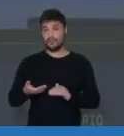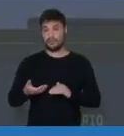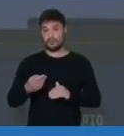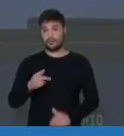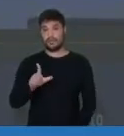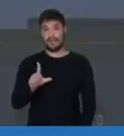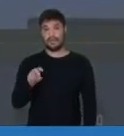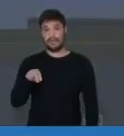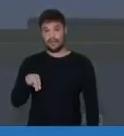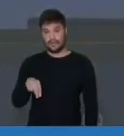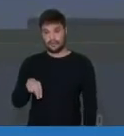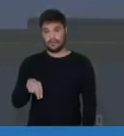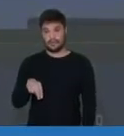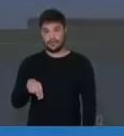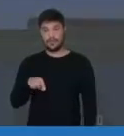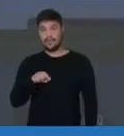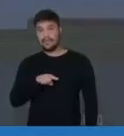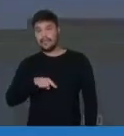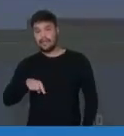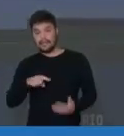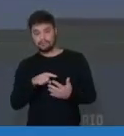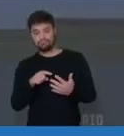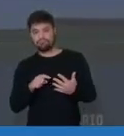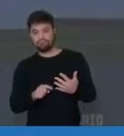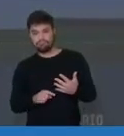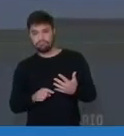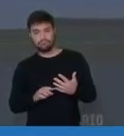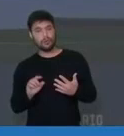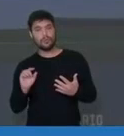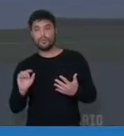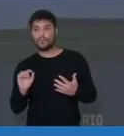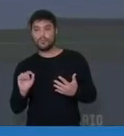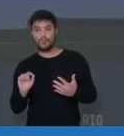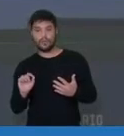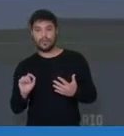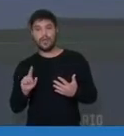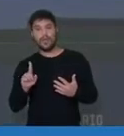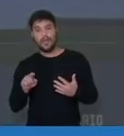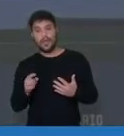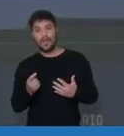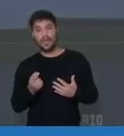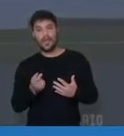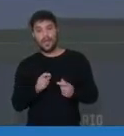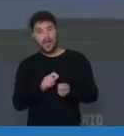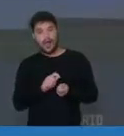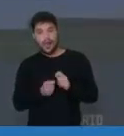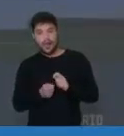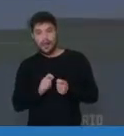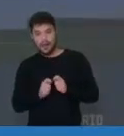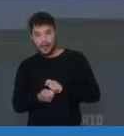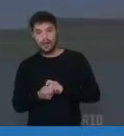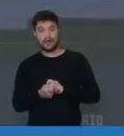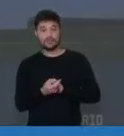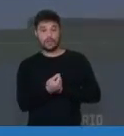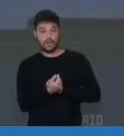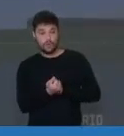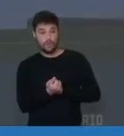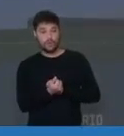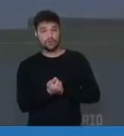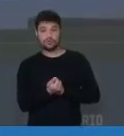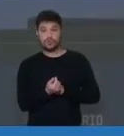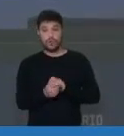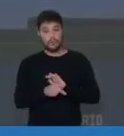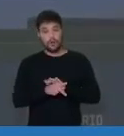PLN. Esses projetos de lei fazem um remanejamento de recursos entre ministérios e órgãos do governo